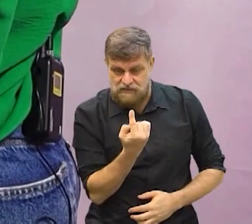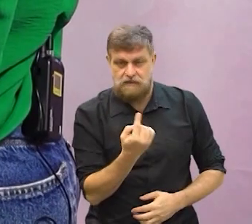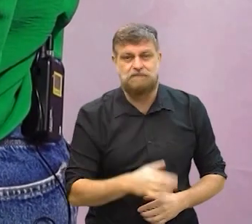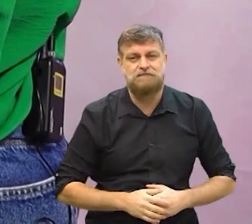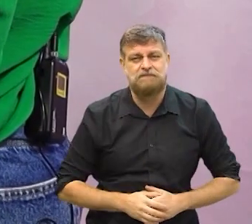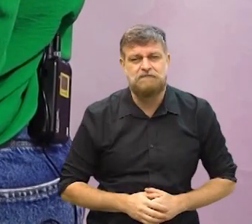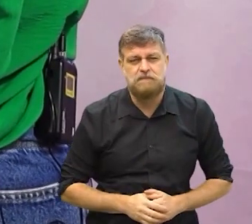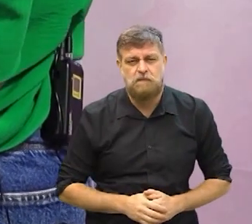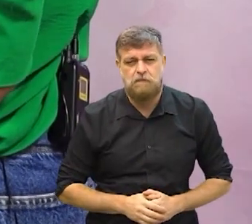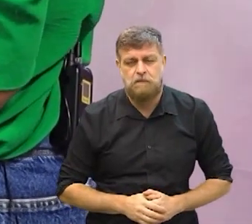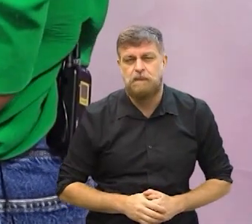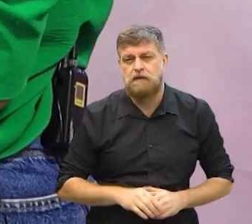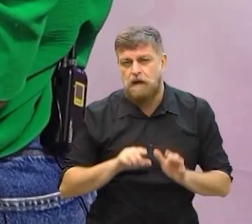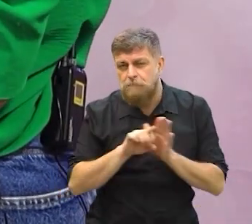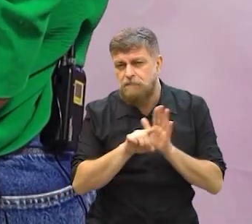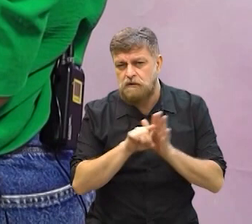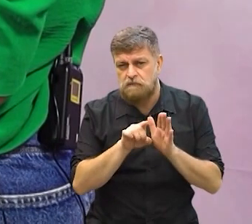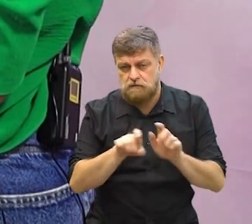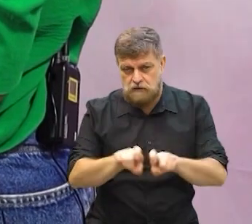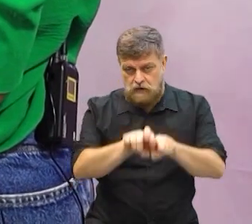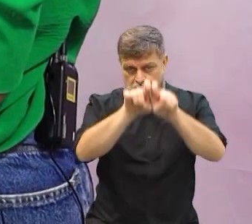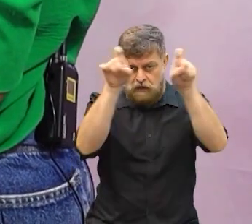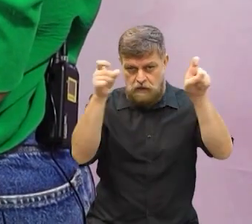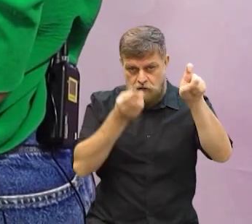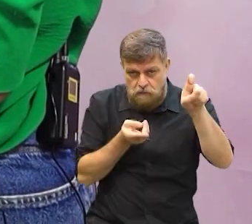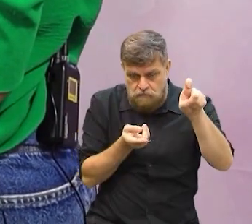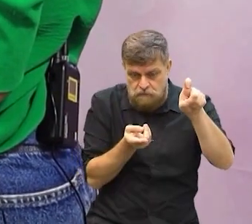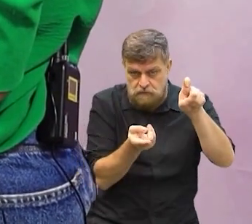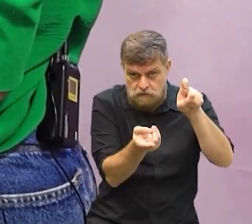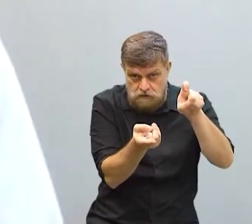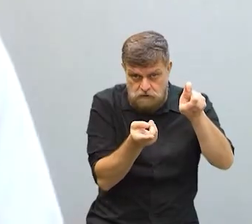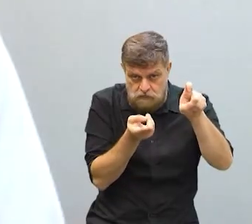para fazer o exame. Doutor, esse exame é o Papa Nicolau?